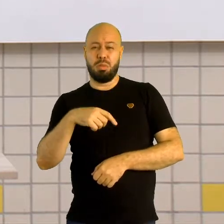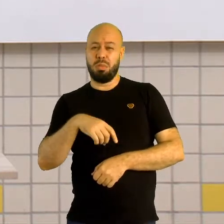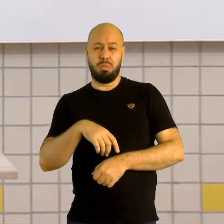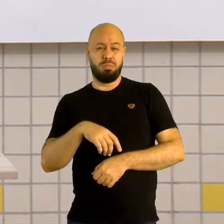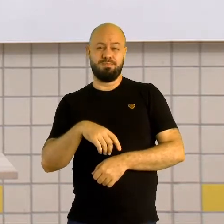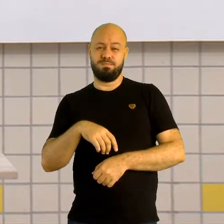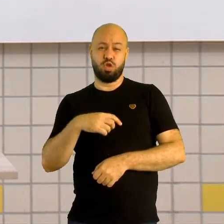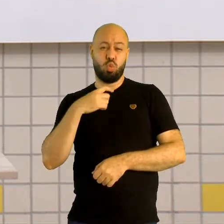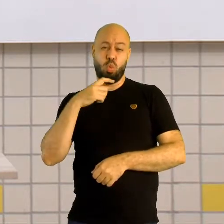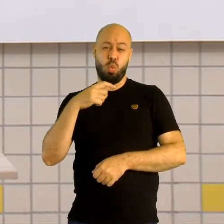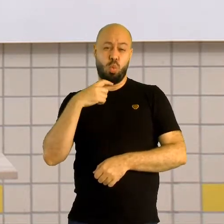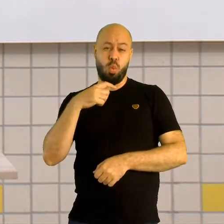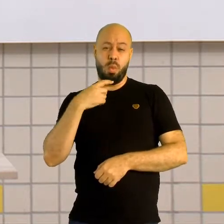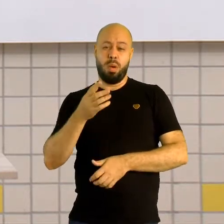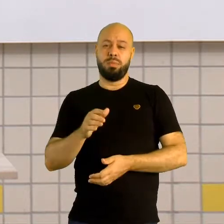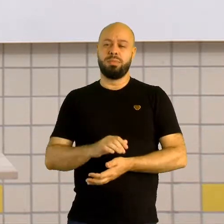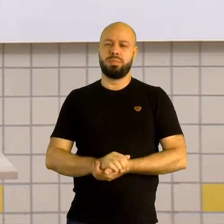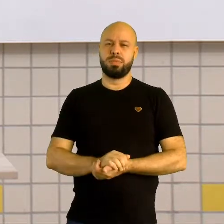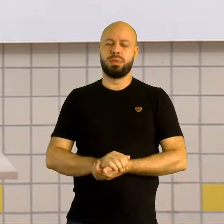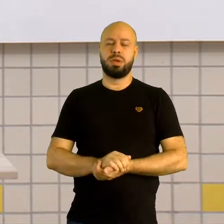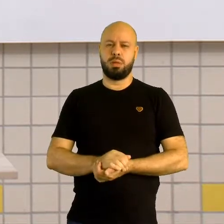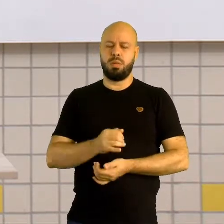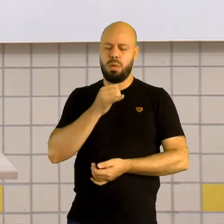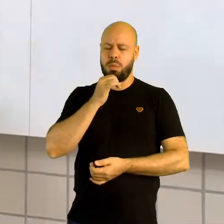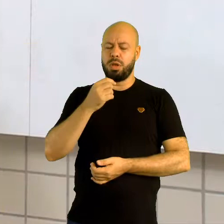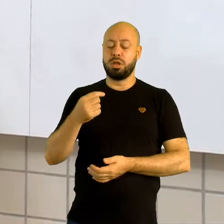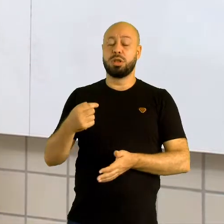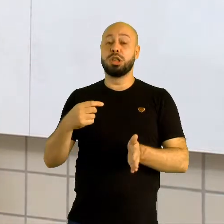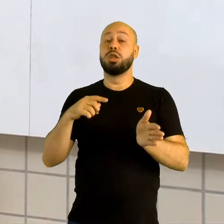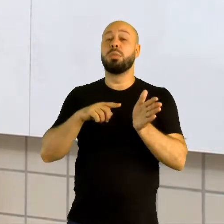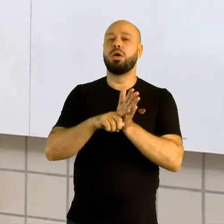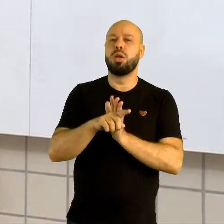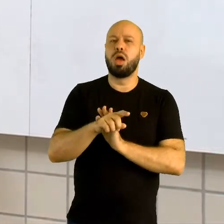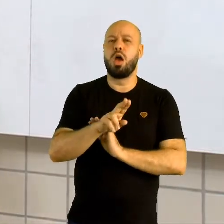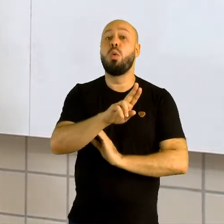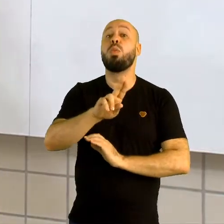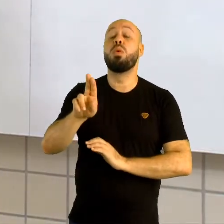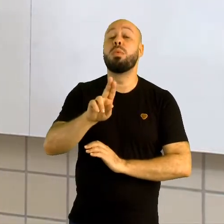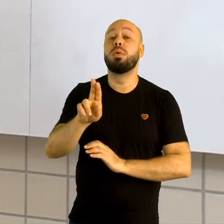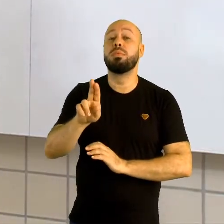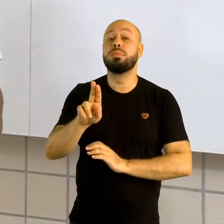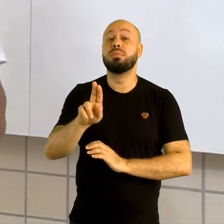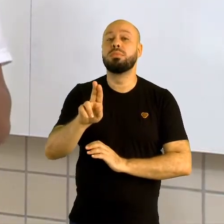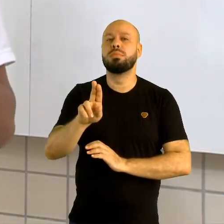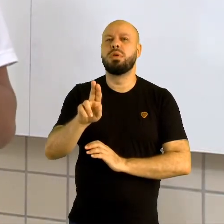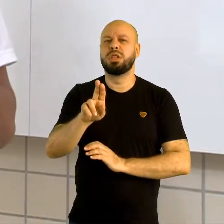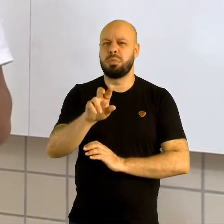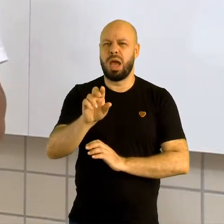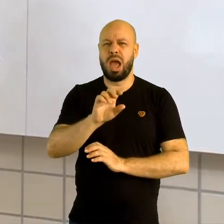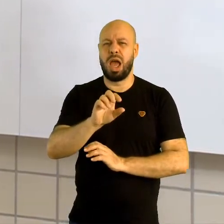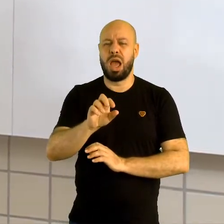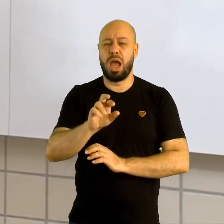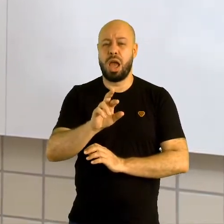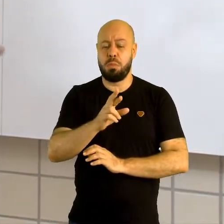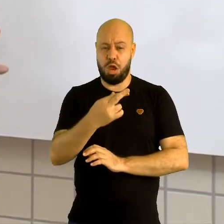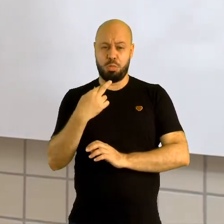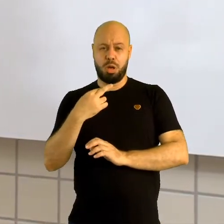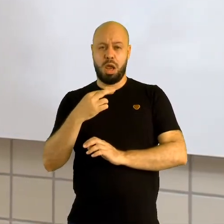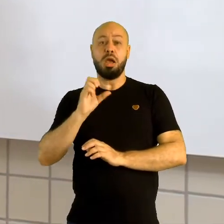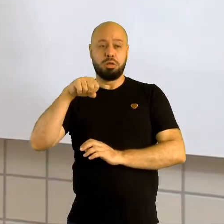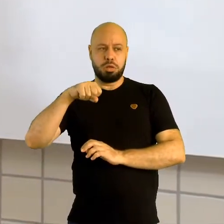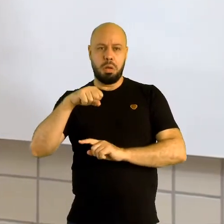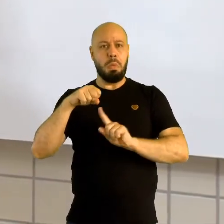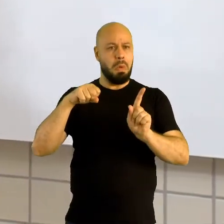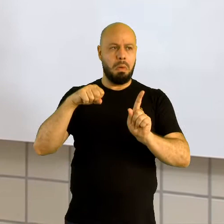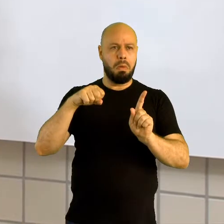example, if I ask, what's your name? Você vai ter que me responder o seu nome. Você não vai poder responder yes